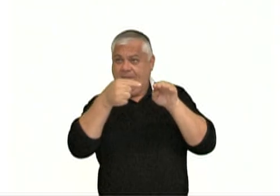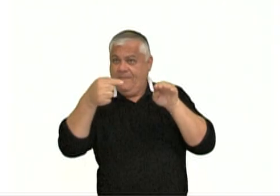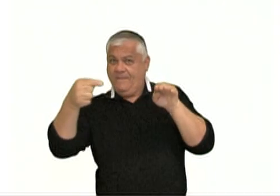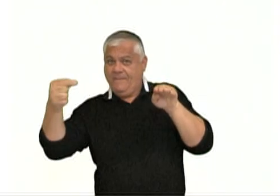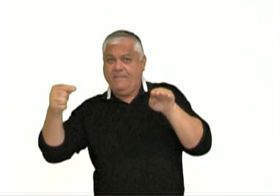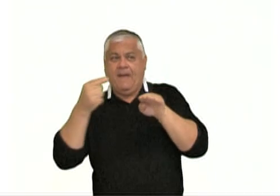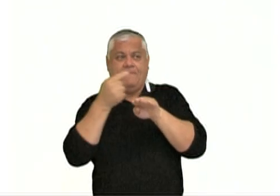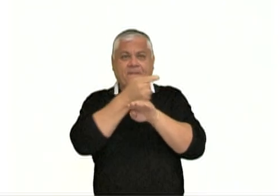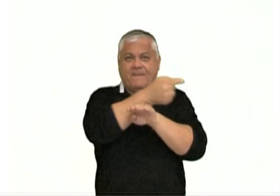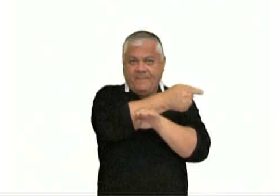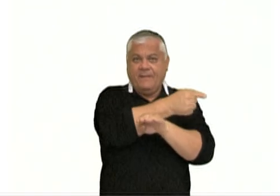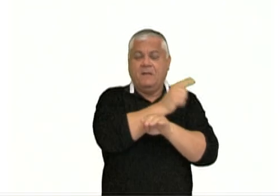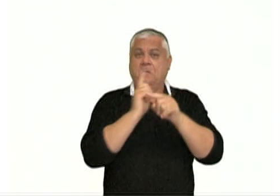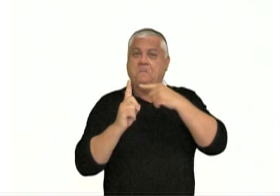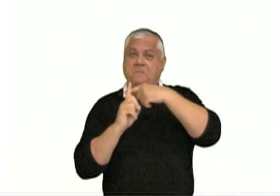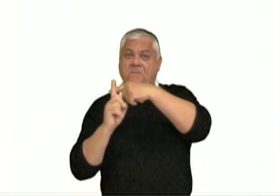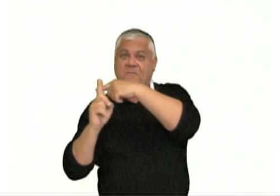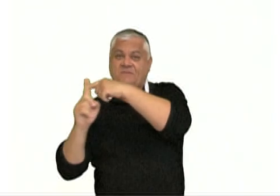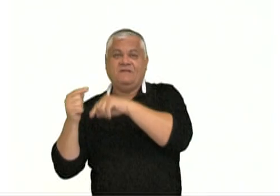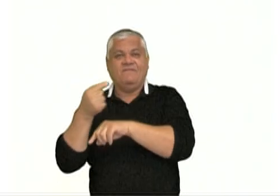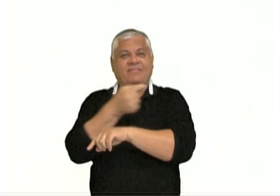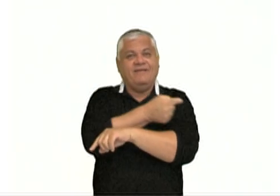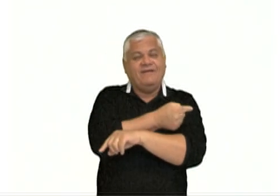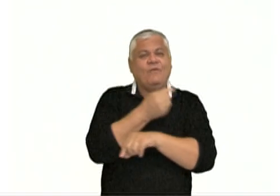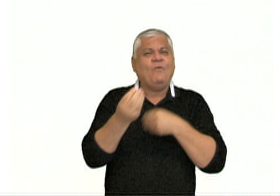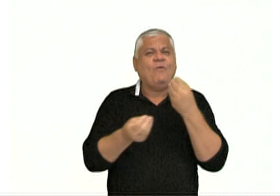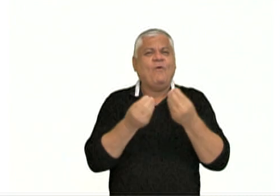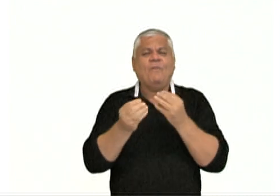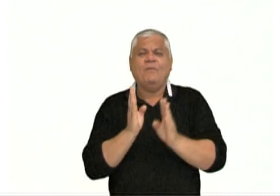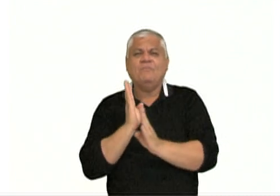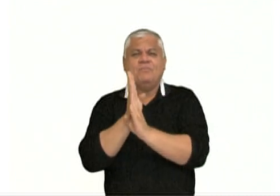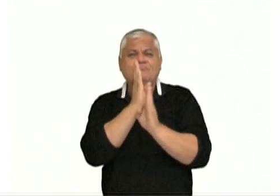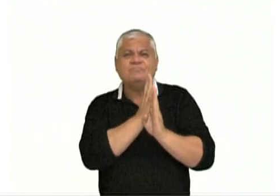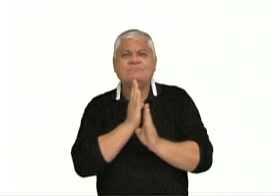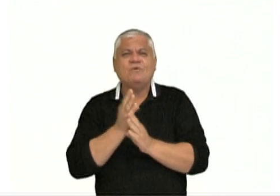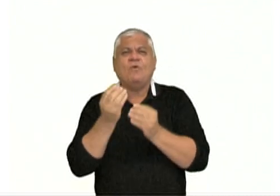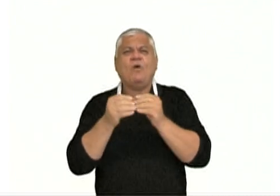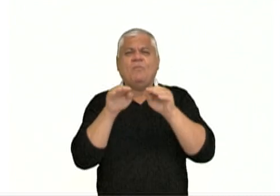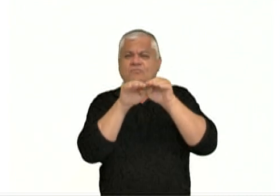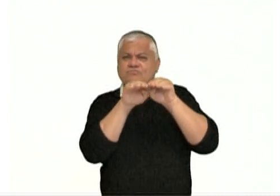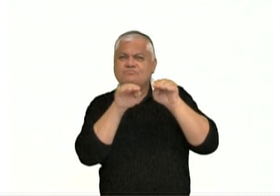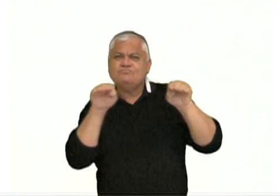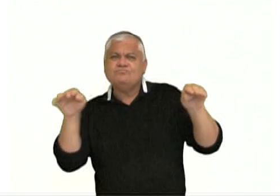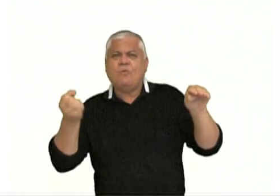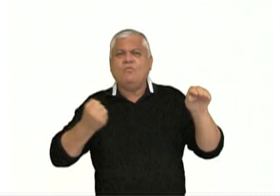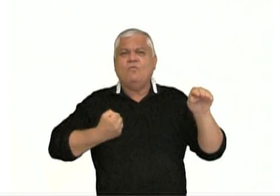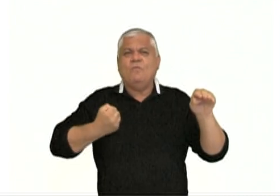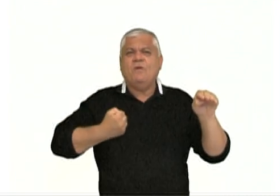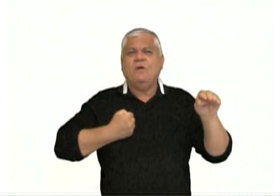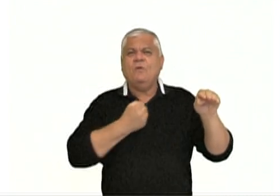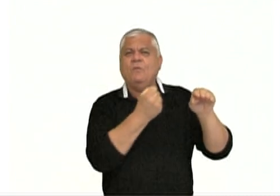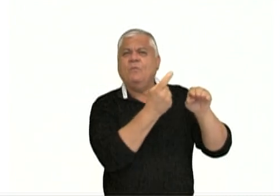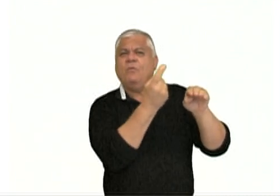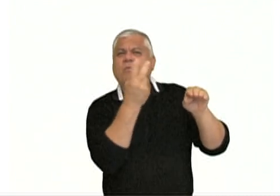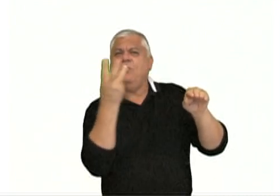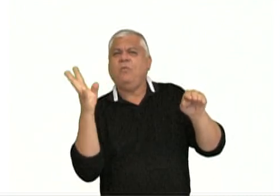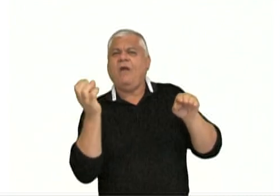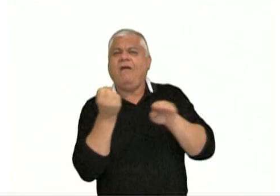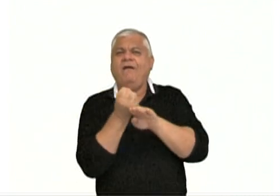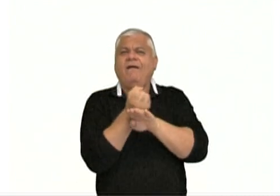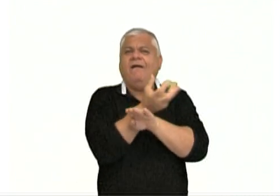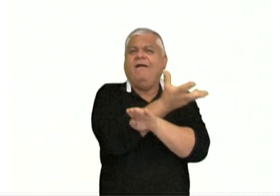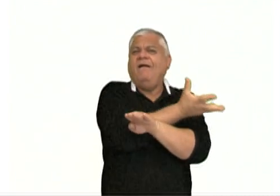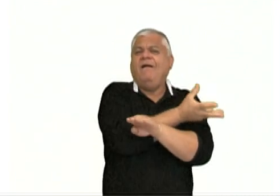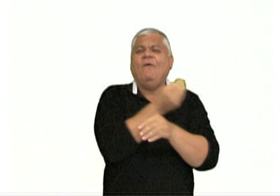bem? Mas como é que a gente faz para localizar os números racionais na reta numérica? Como é que